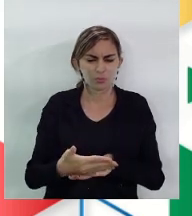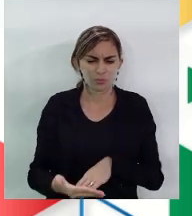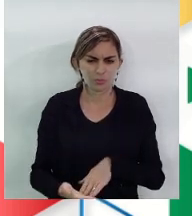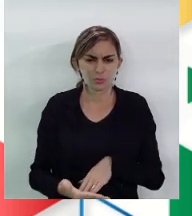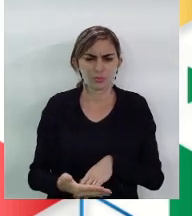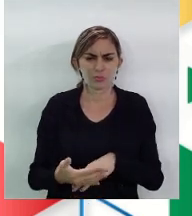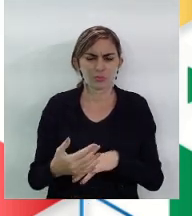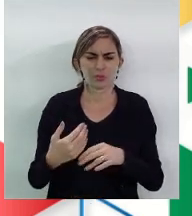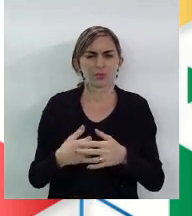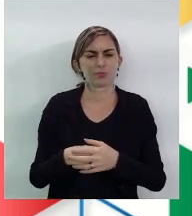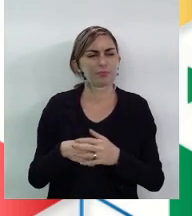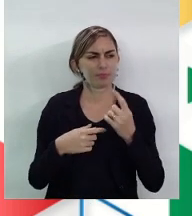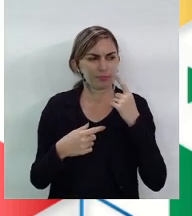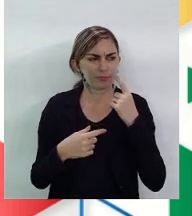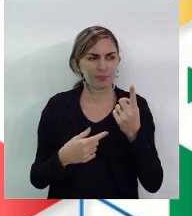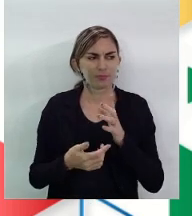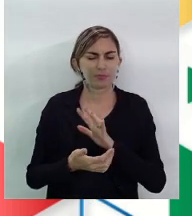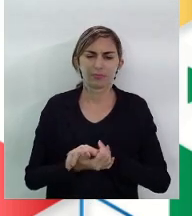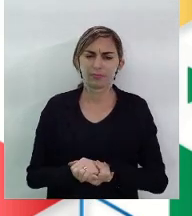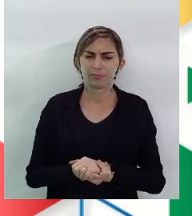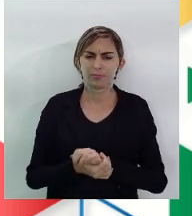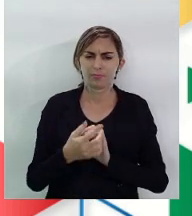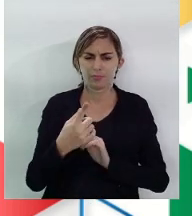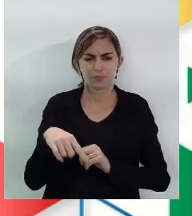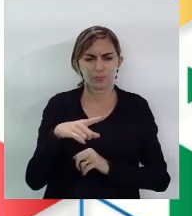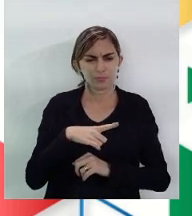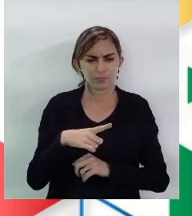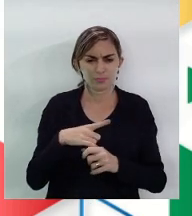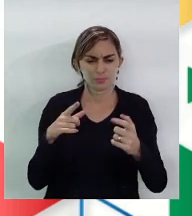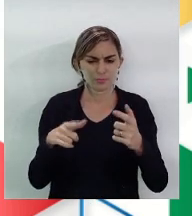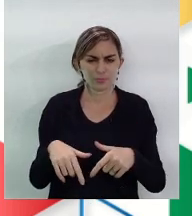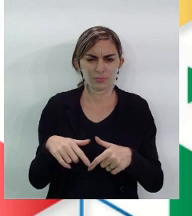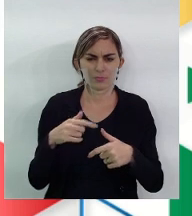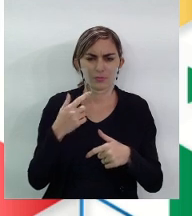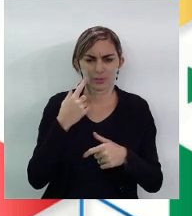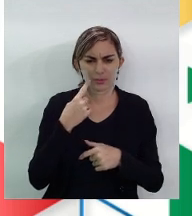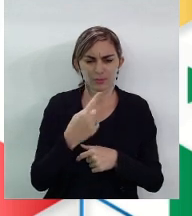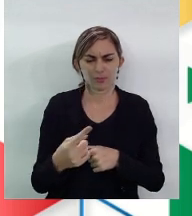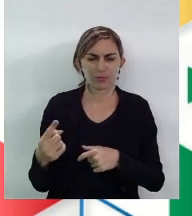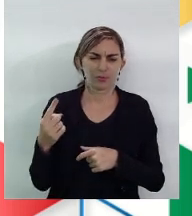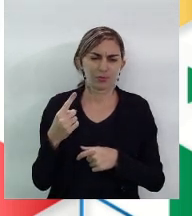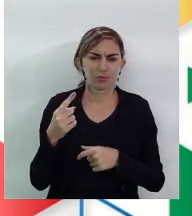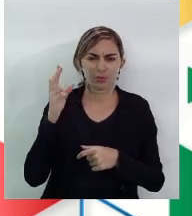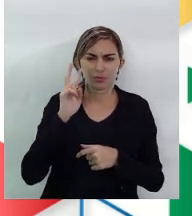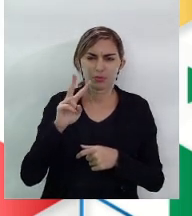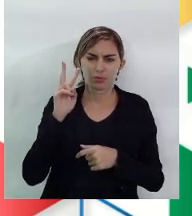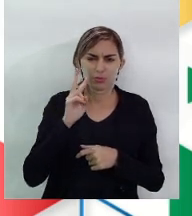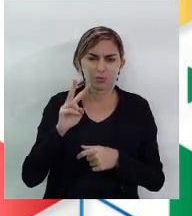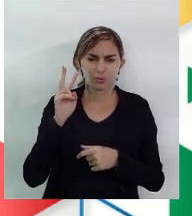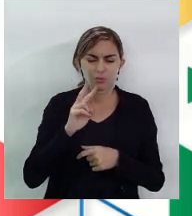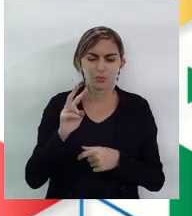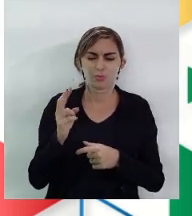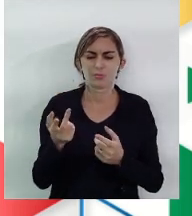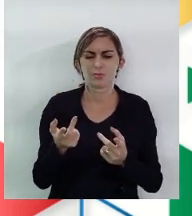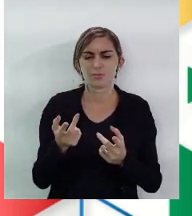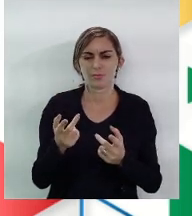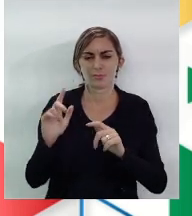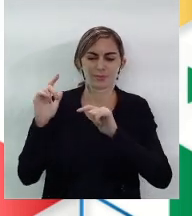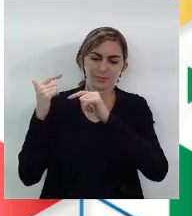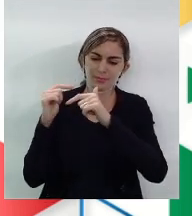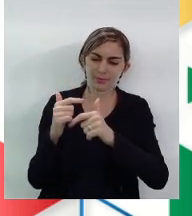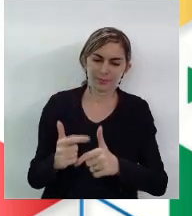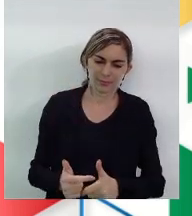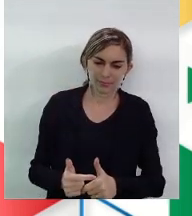e hábitos. Olhem só aqui. E aqui nós temos o Holocausto, como eu falei a vocês, na história desse povo, dessa